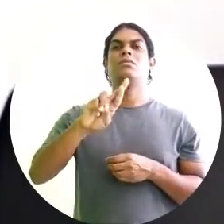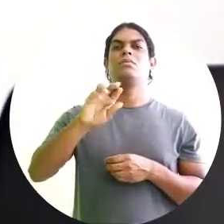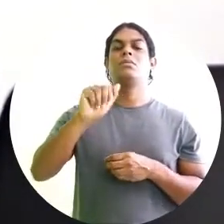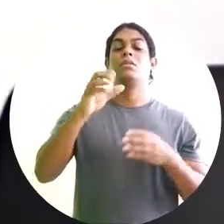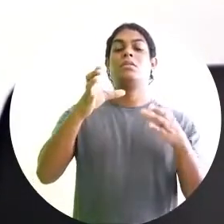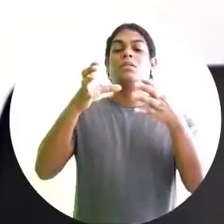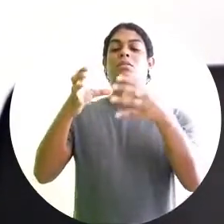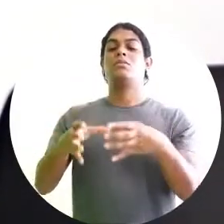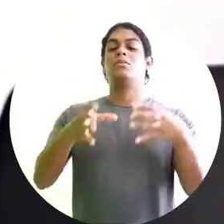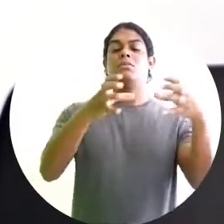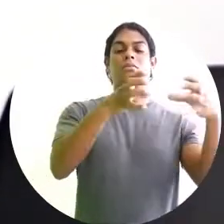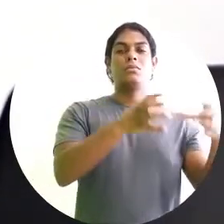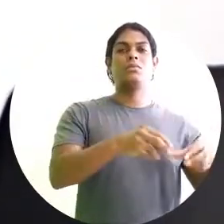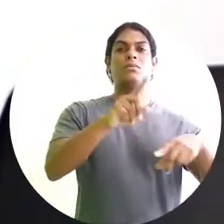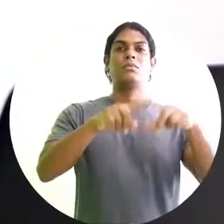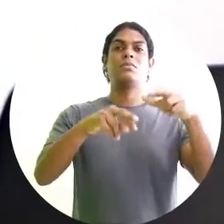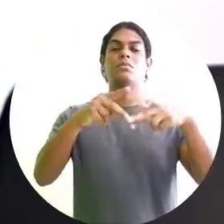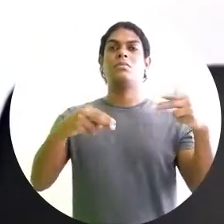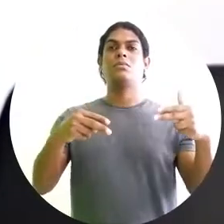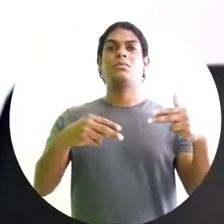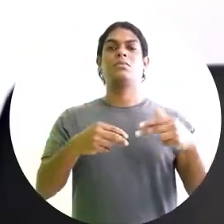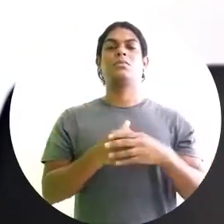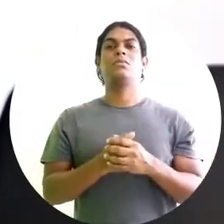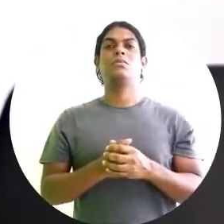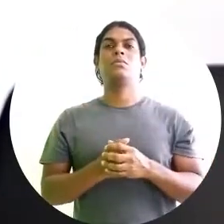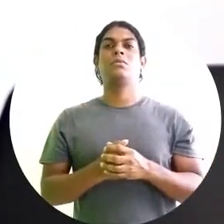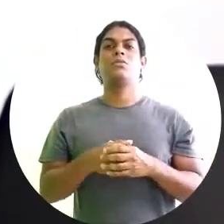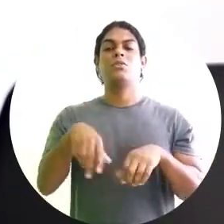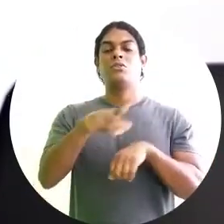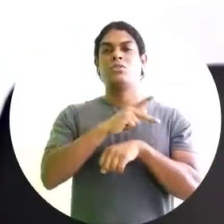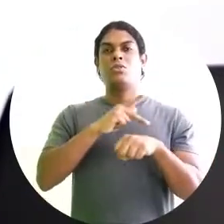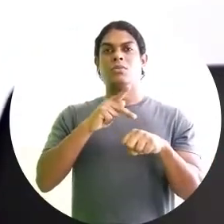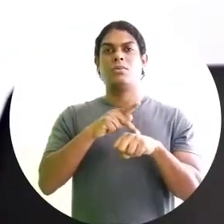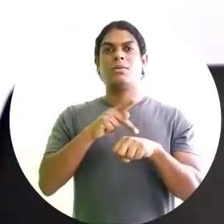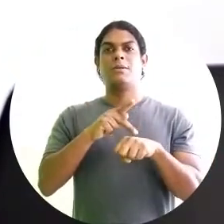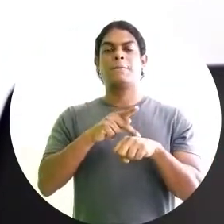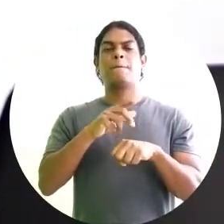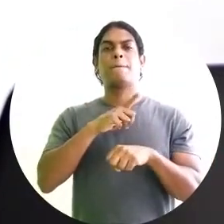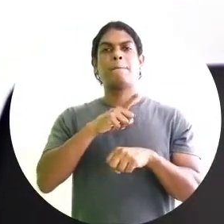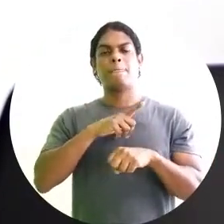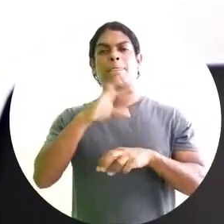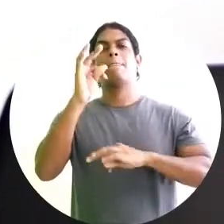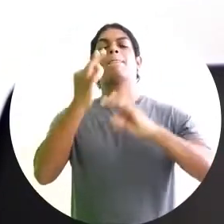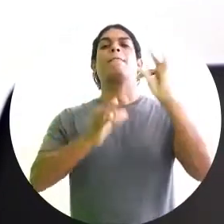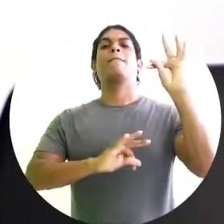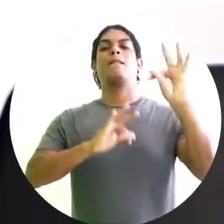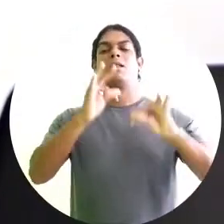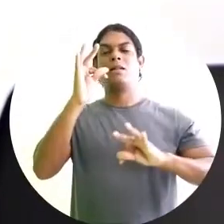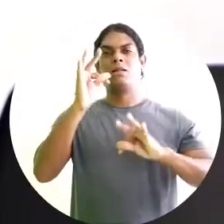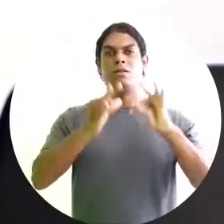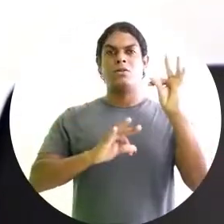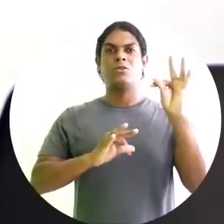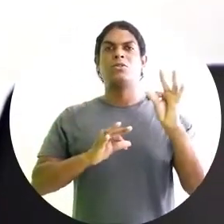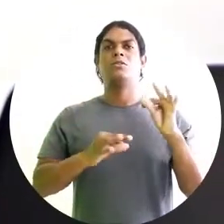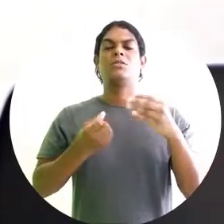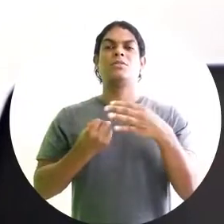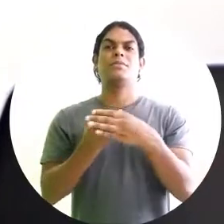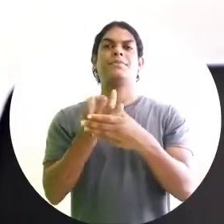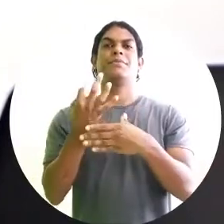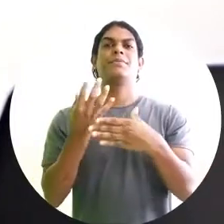o transporte de mercadorias manufaturadas. Quando um país tem esse alto nível de tecnologia de